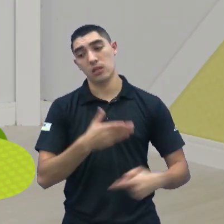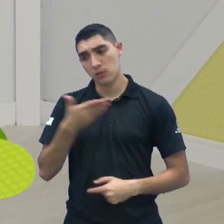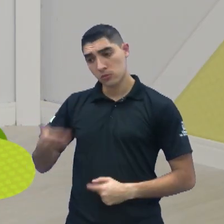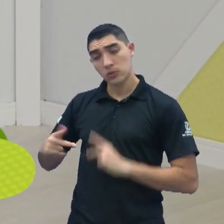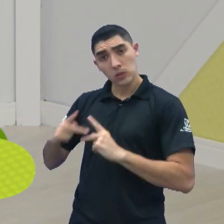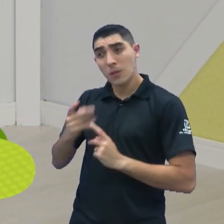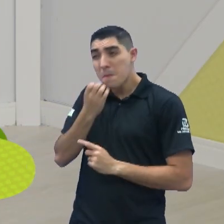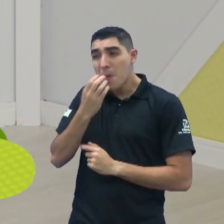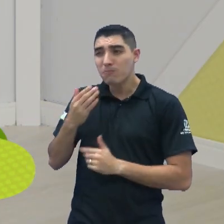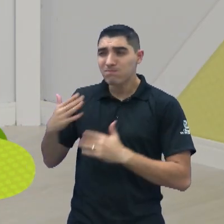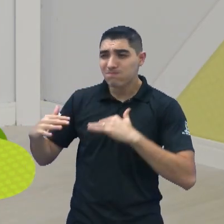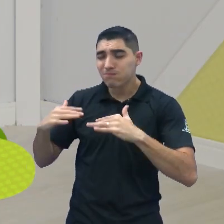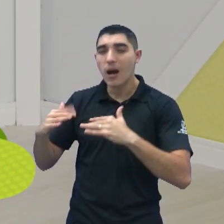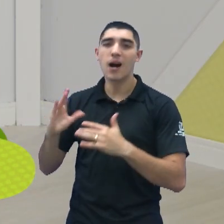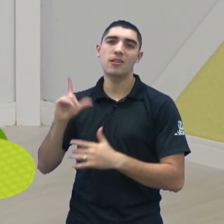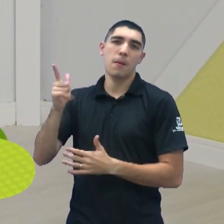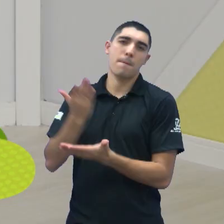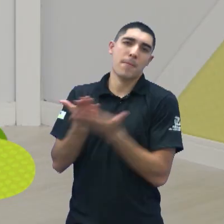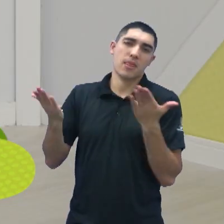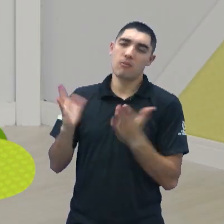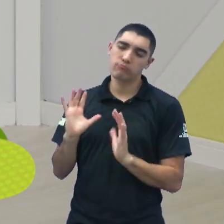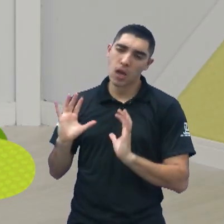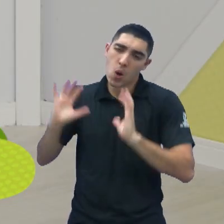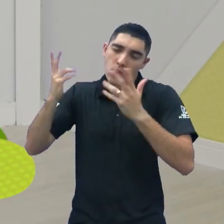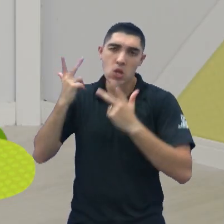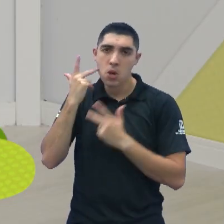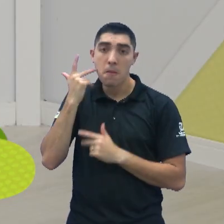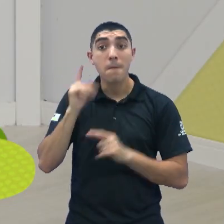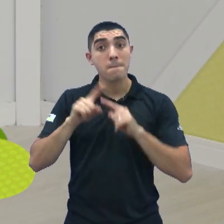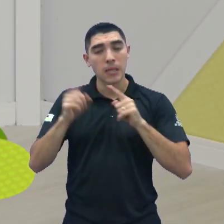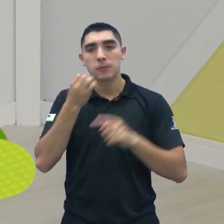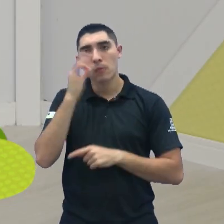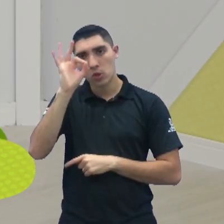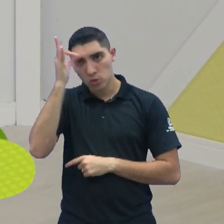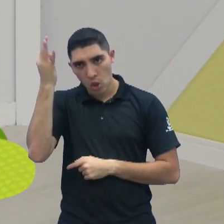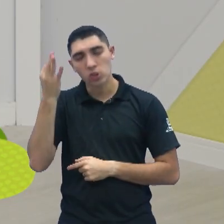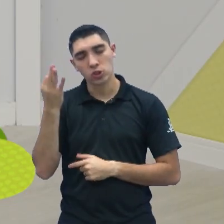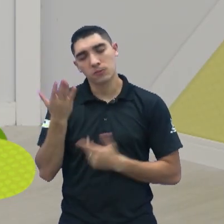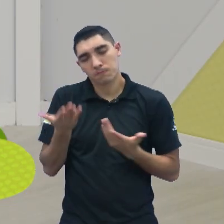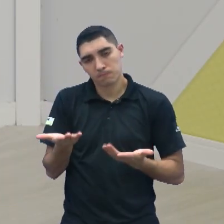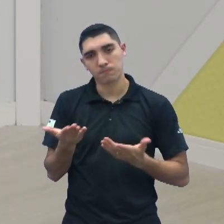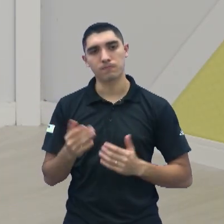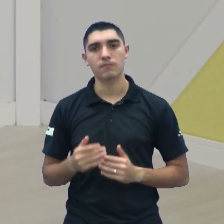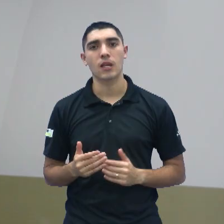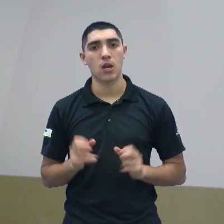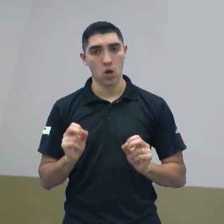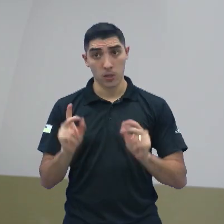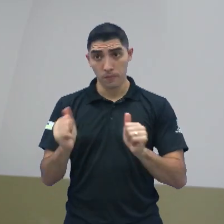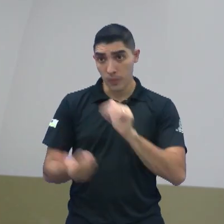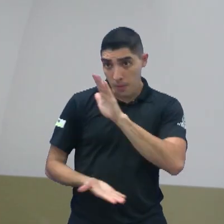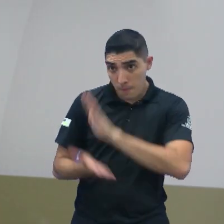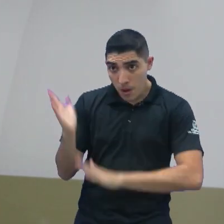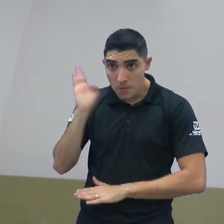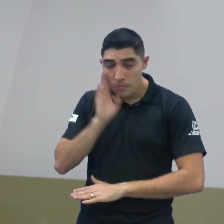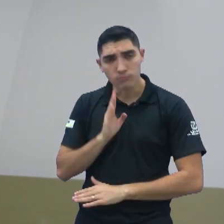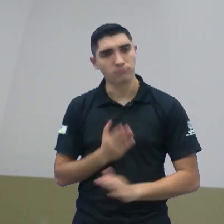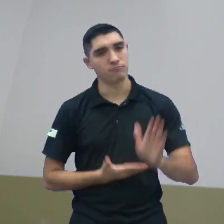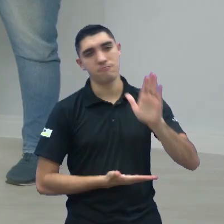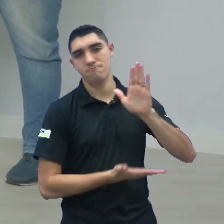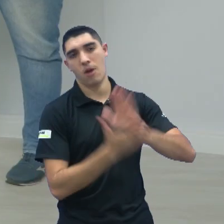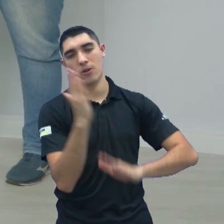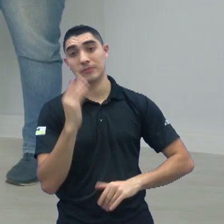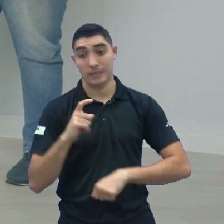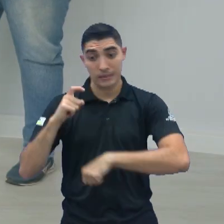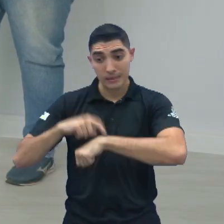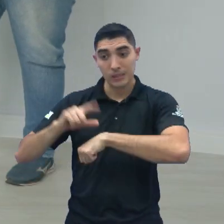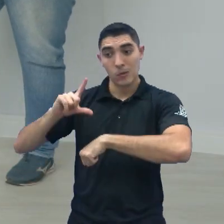acabou perdendo, faz parte para o time de Jacareí, mesmo jogando em casa. Tá certo? Paulito, vamos embora? Partiu. Tá na hora, né?